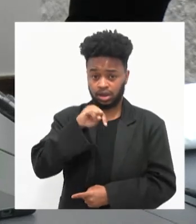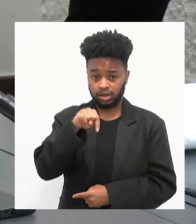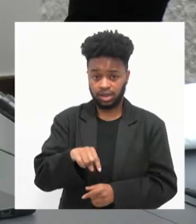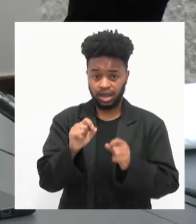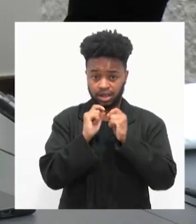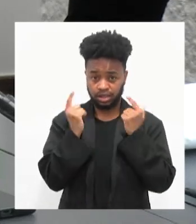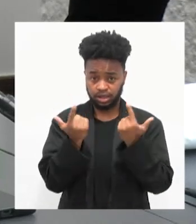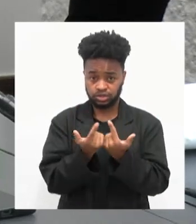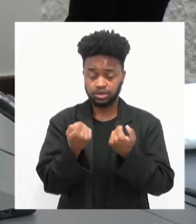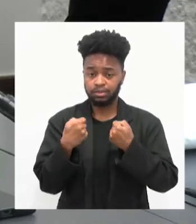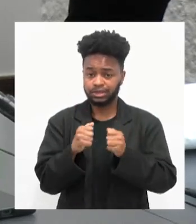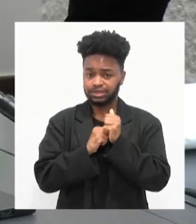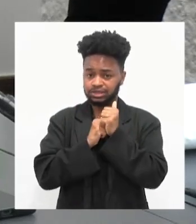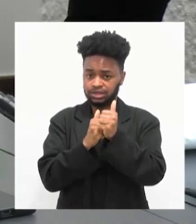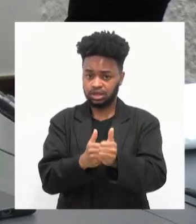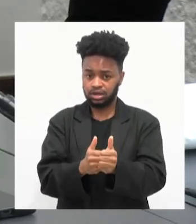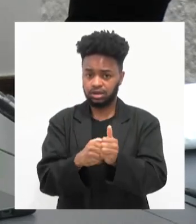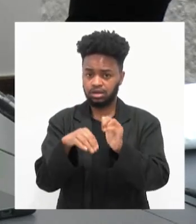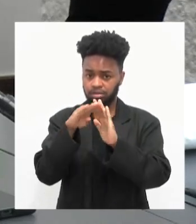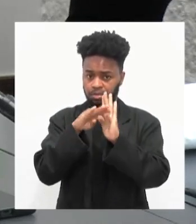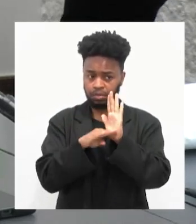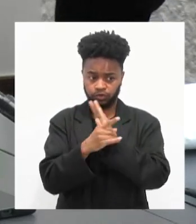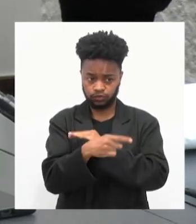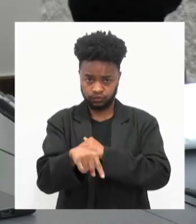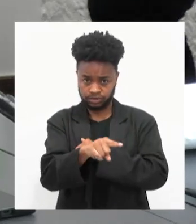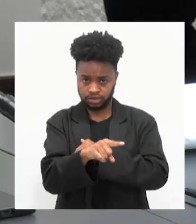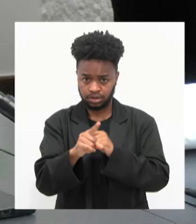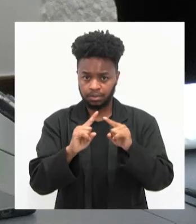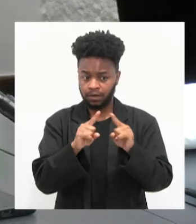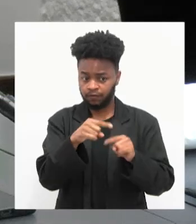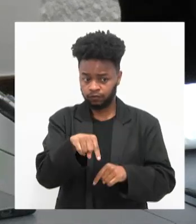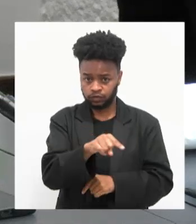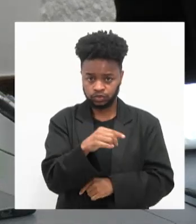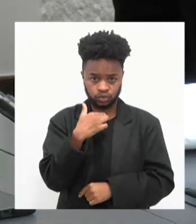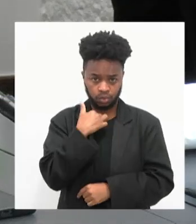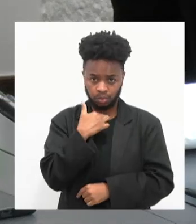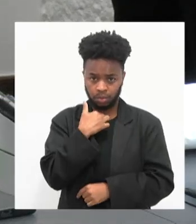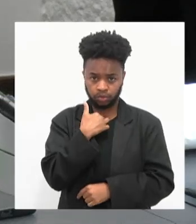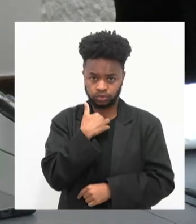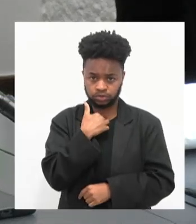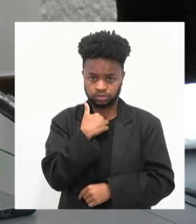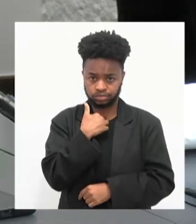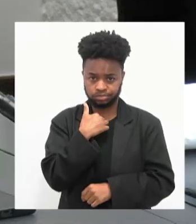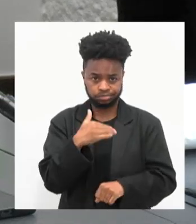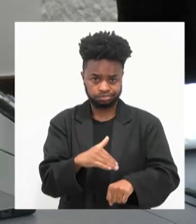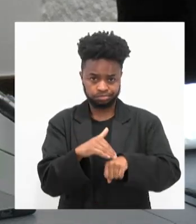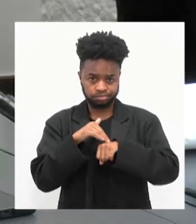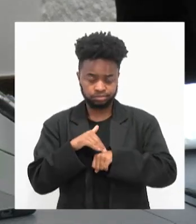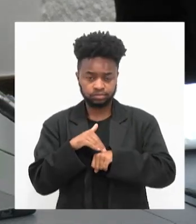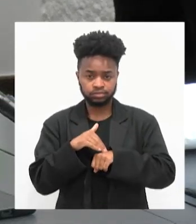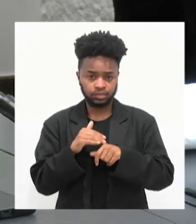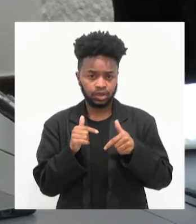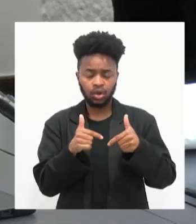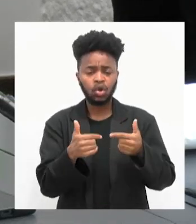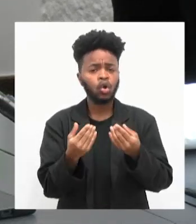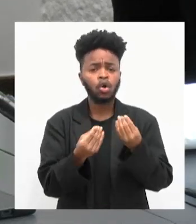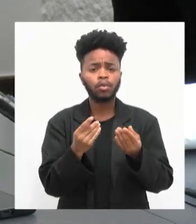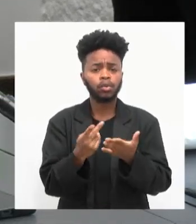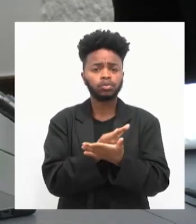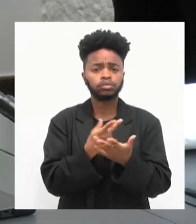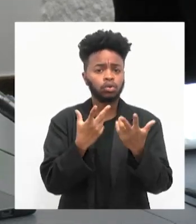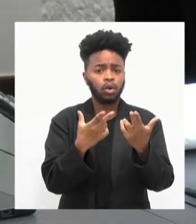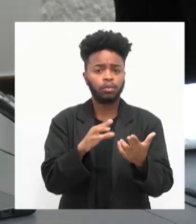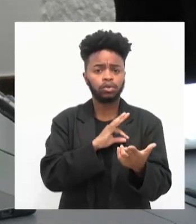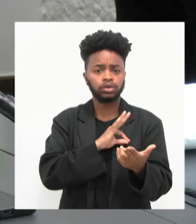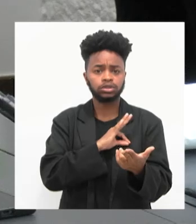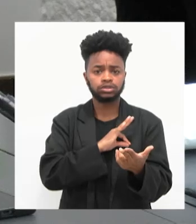que seguir o cronograma de vocês. Vocês não podem, na realidade, vir até nós para fazer operação, como acontece com a polícia,